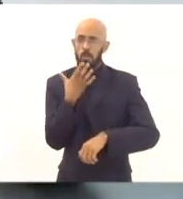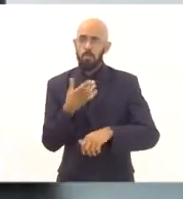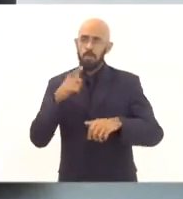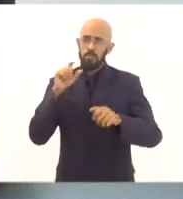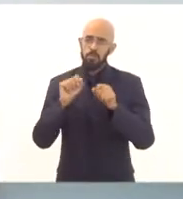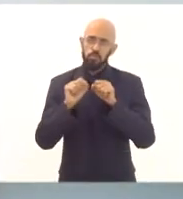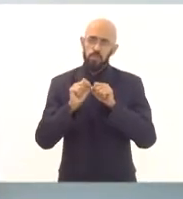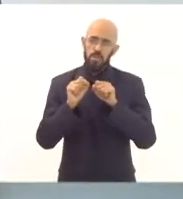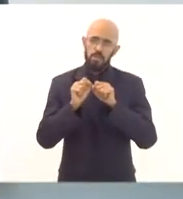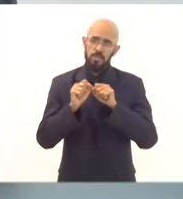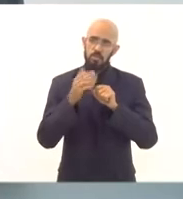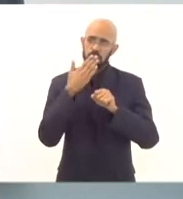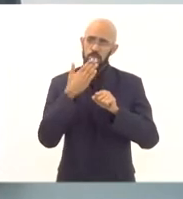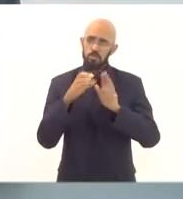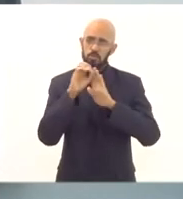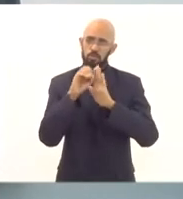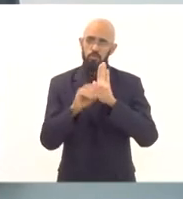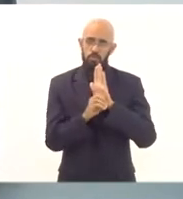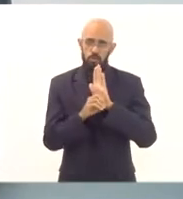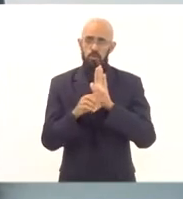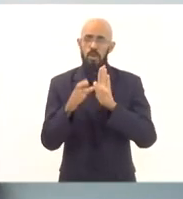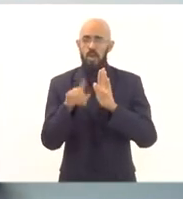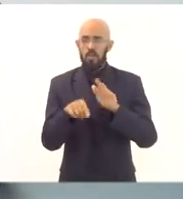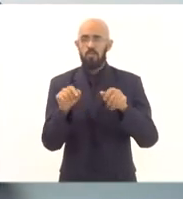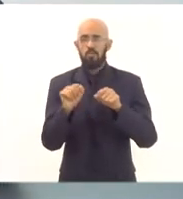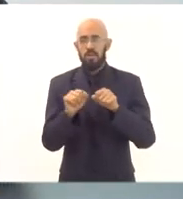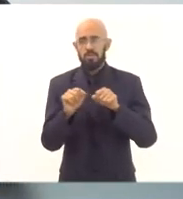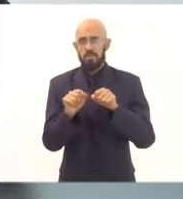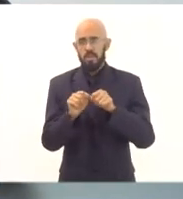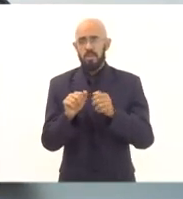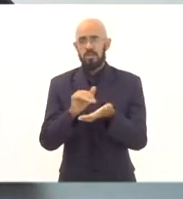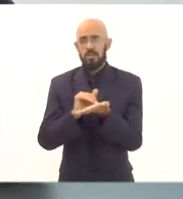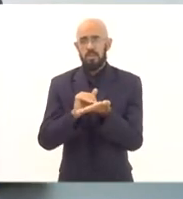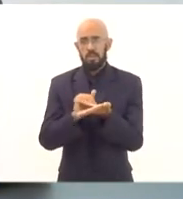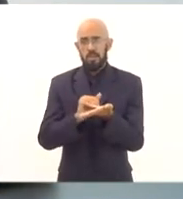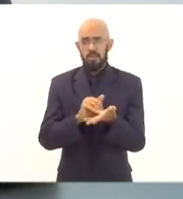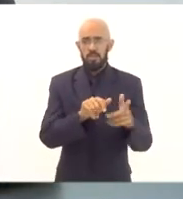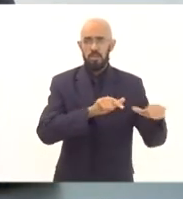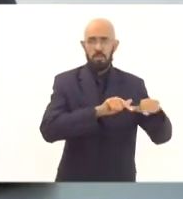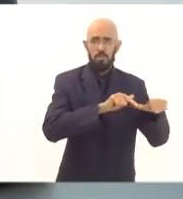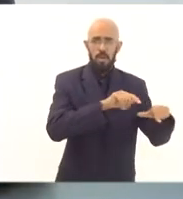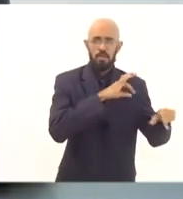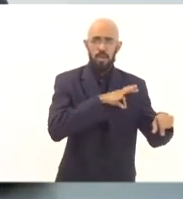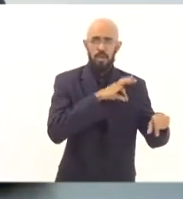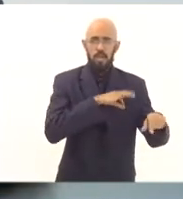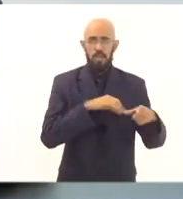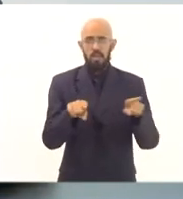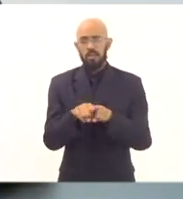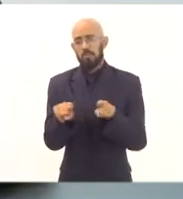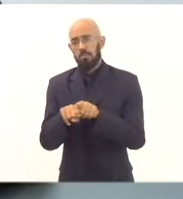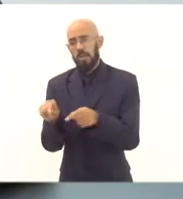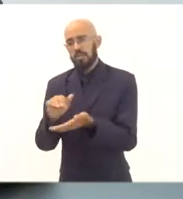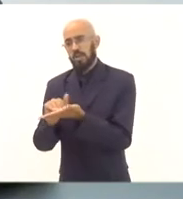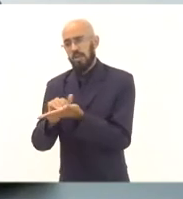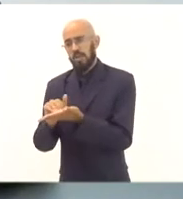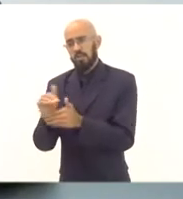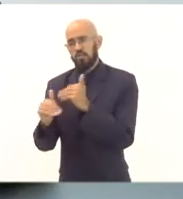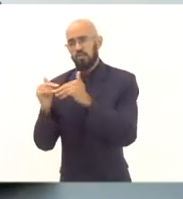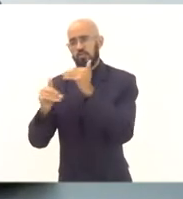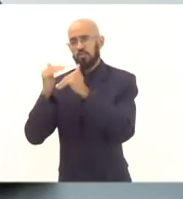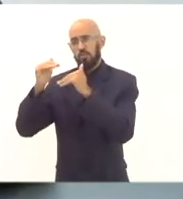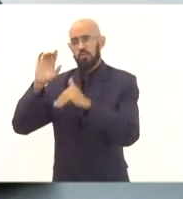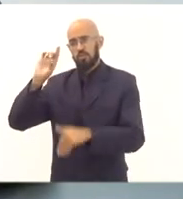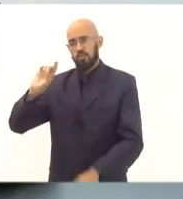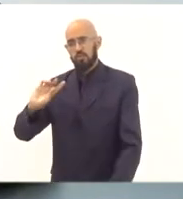pedidos de ofício tão queria fazer esse apelo a Secretaria de Trabalho e Renda ah e também a secretaria Desenvolvimento